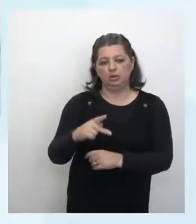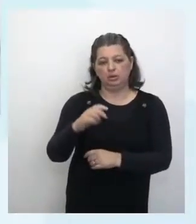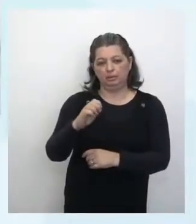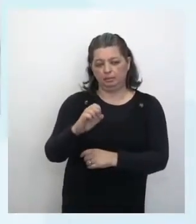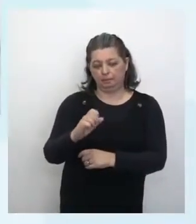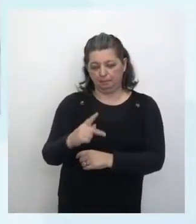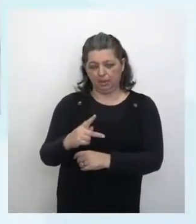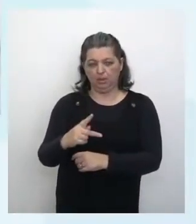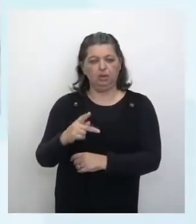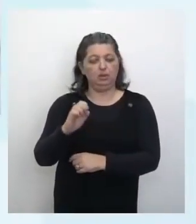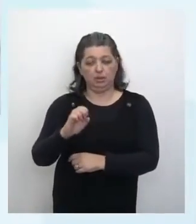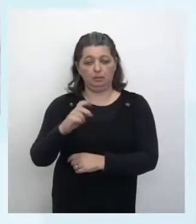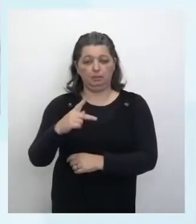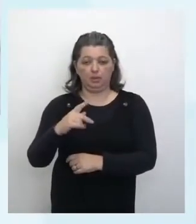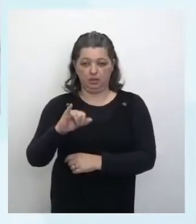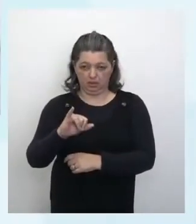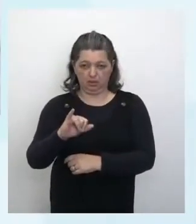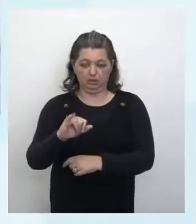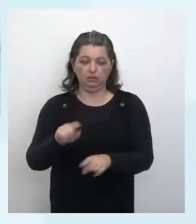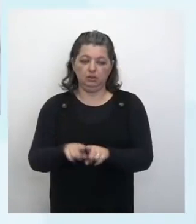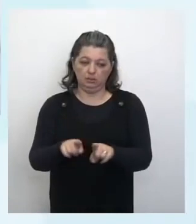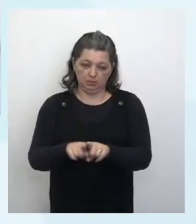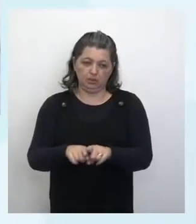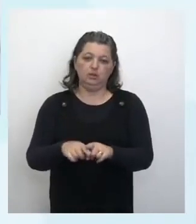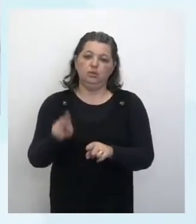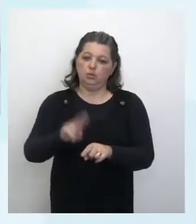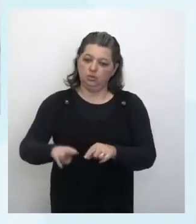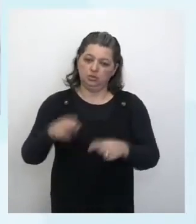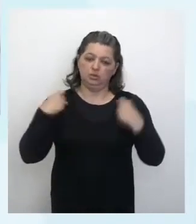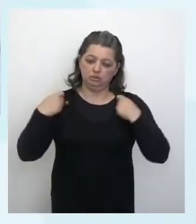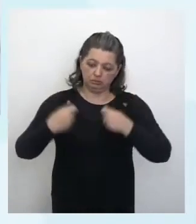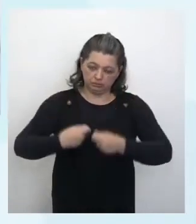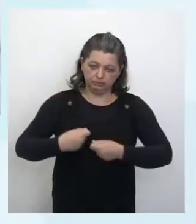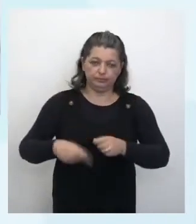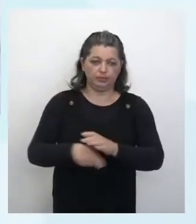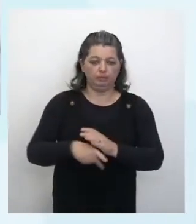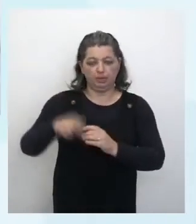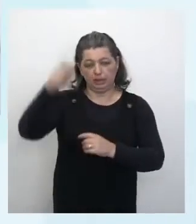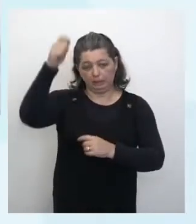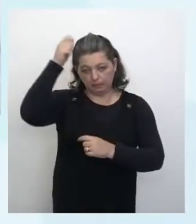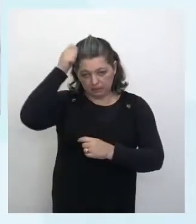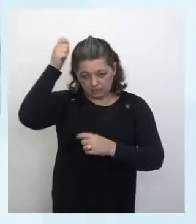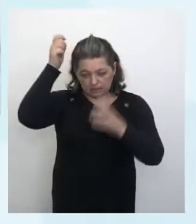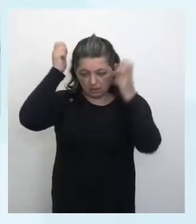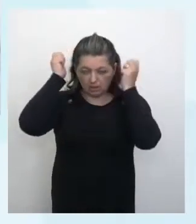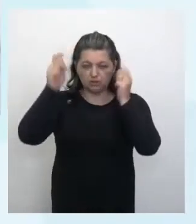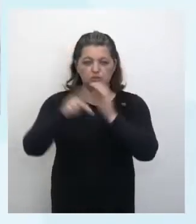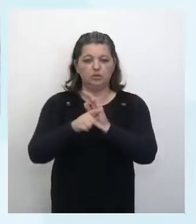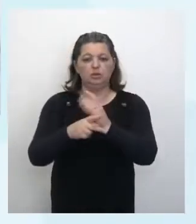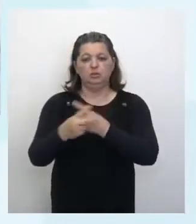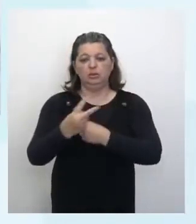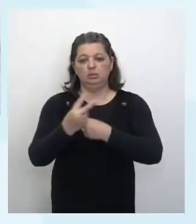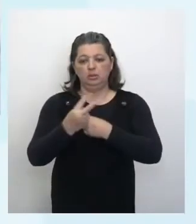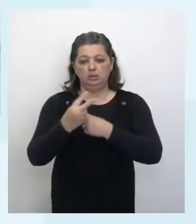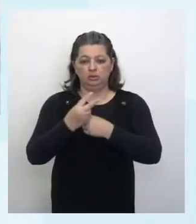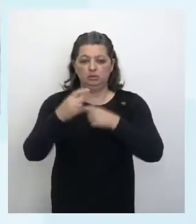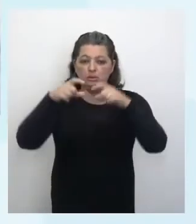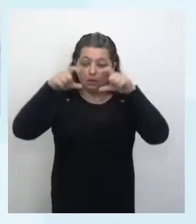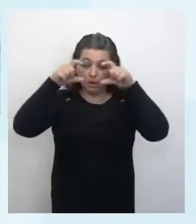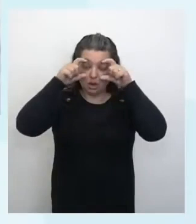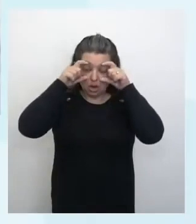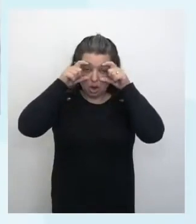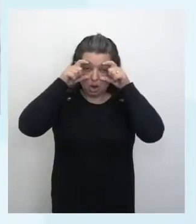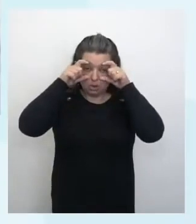de proteção individual, que deve se usar em laboratório, capacete, protetor facial ou óculos de